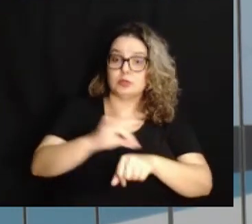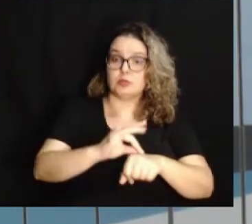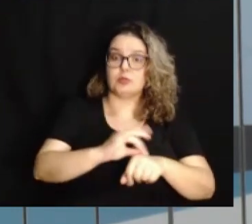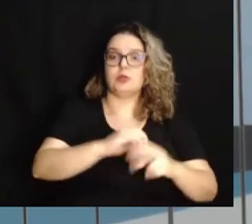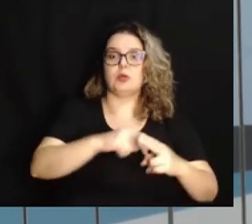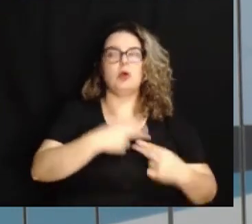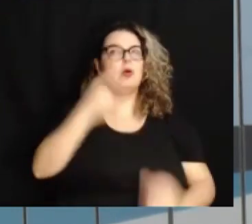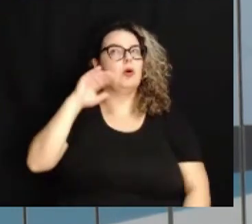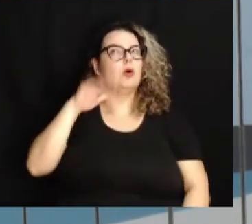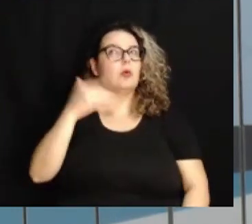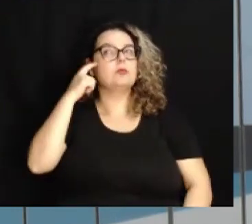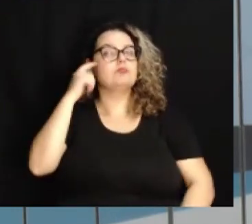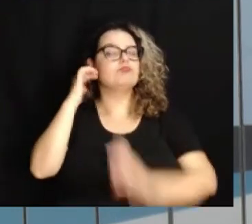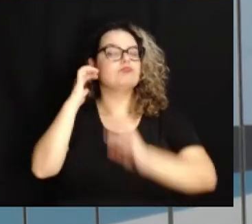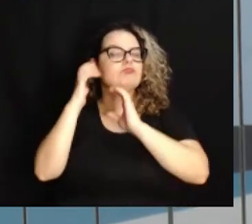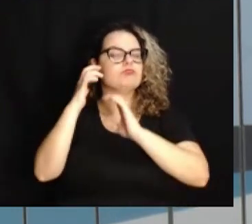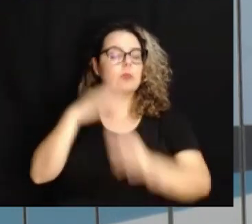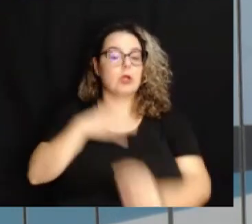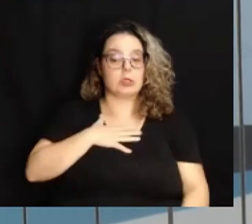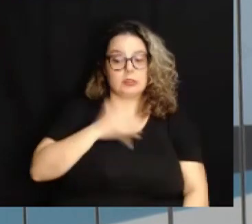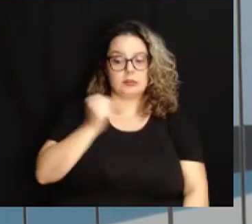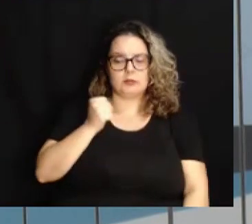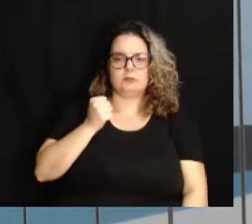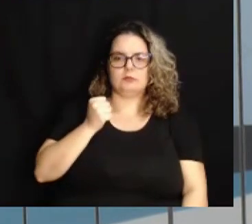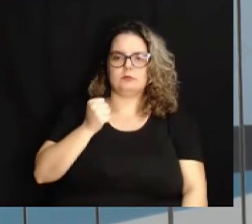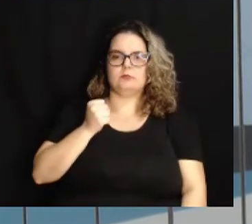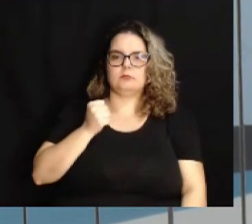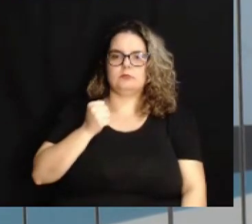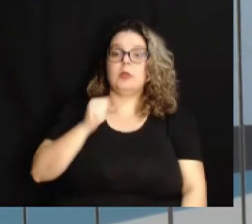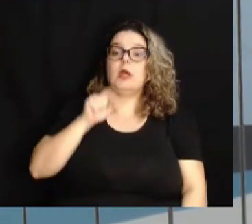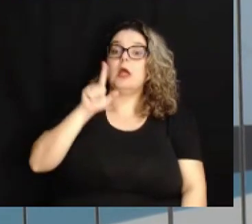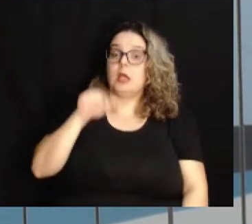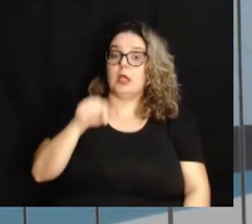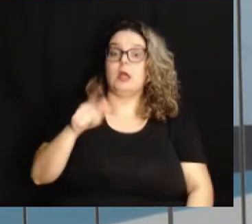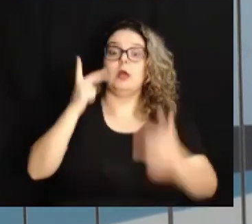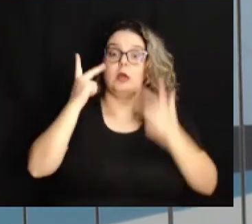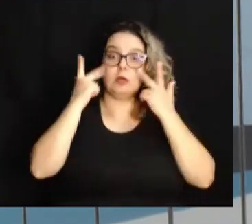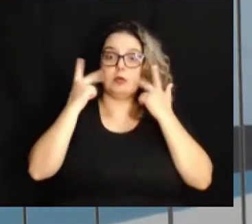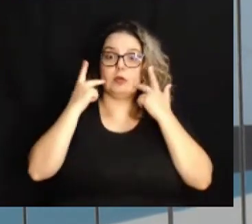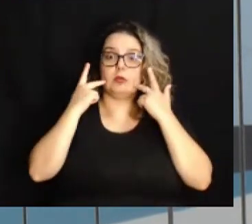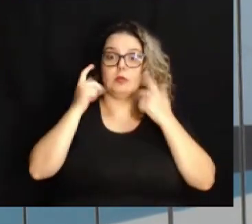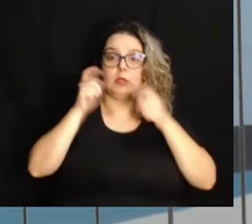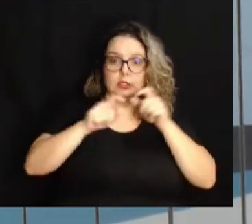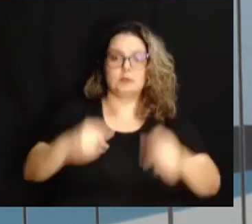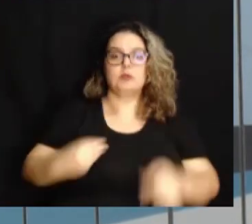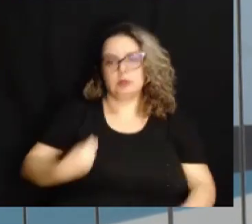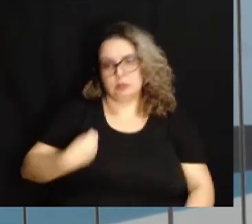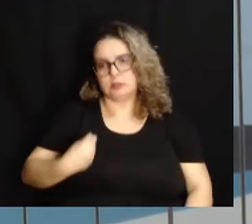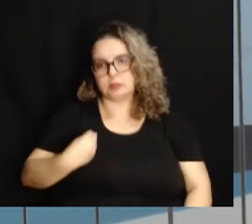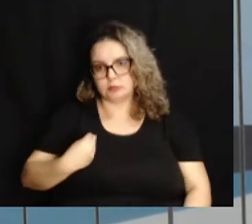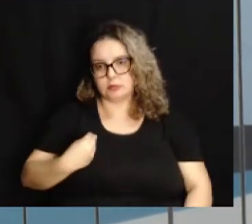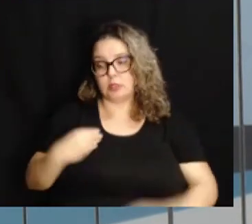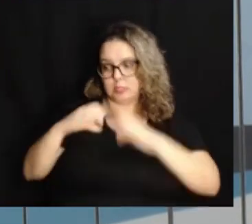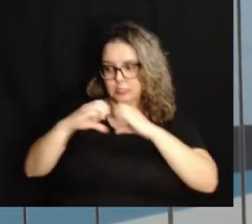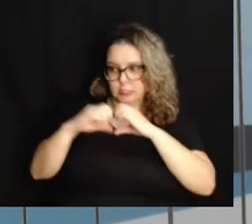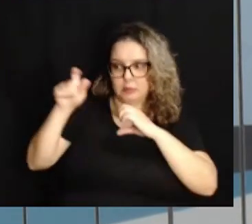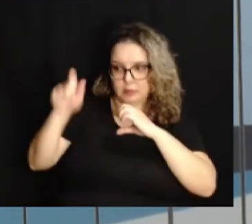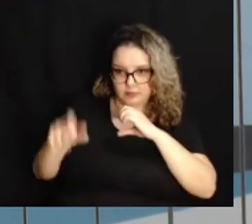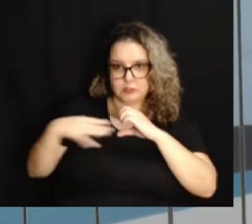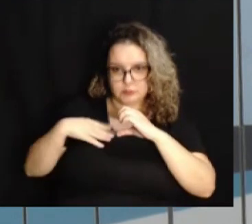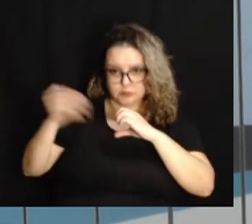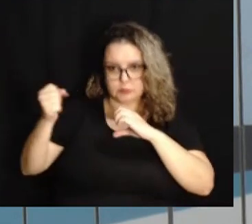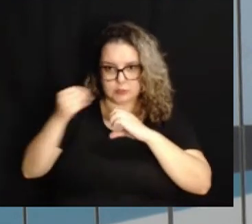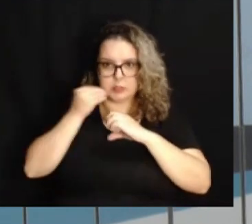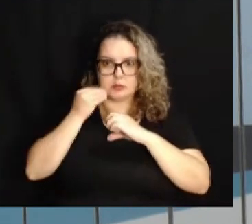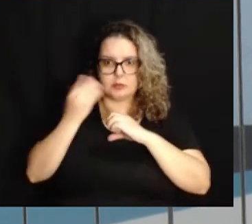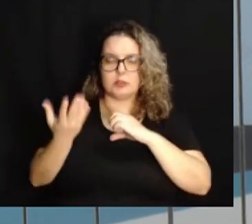luto do suicídio, é muito comum as pessoas que ficam, aquelas que amavam, né? Aquela pessoa sentir culpa.